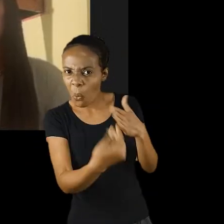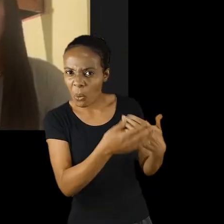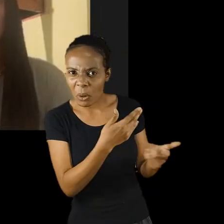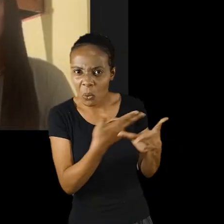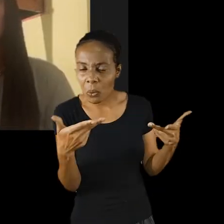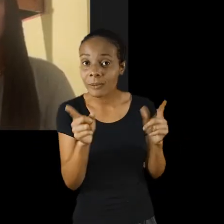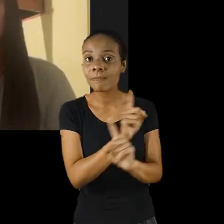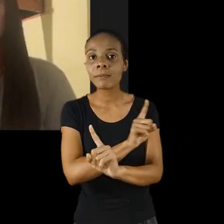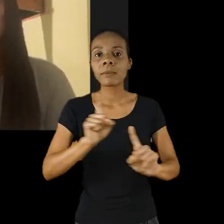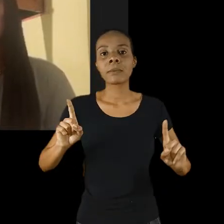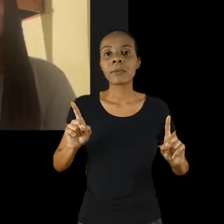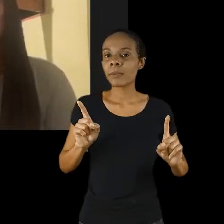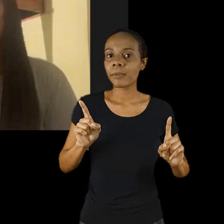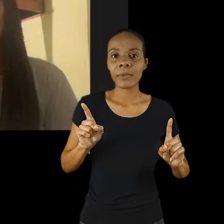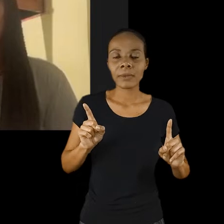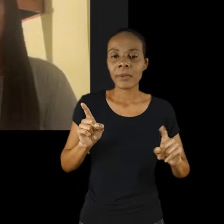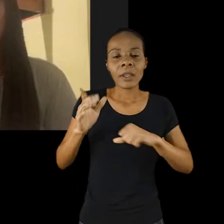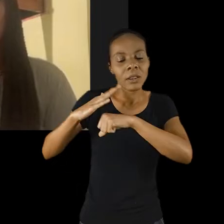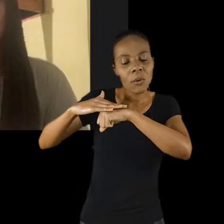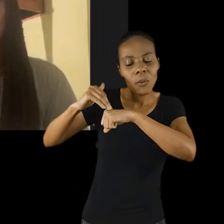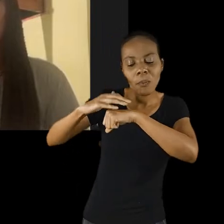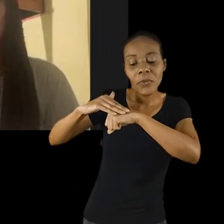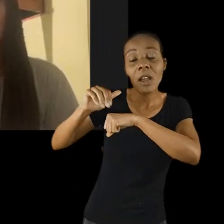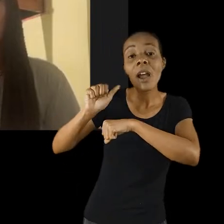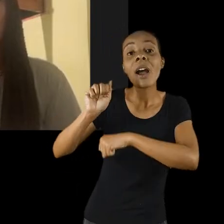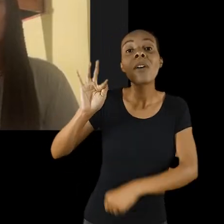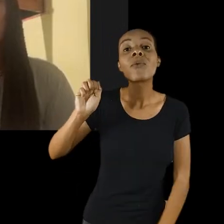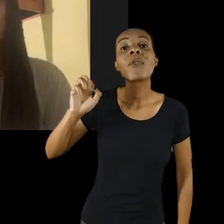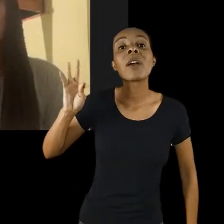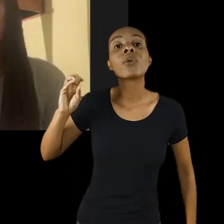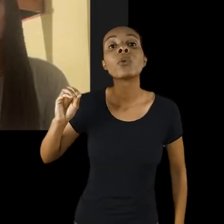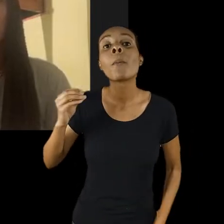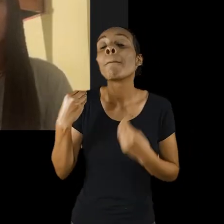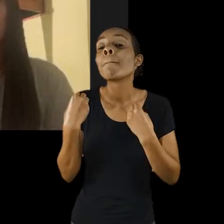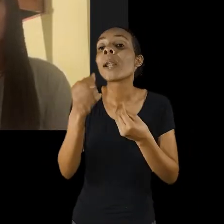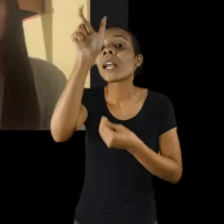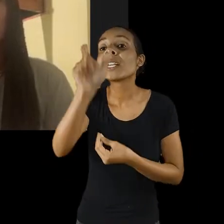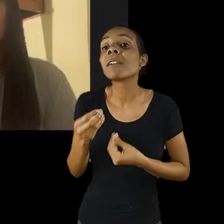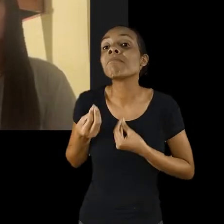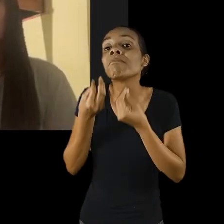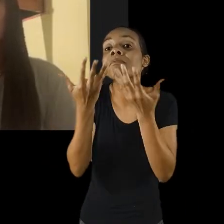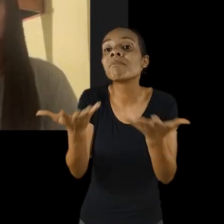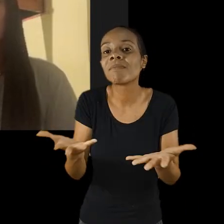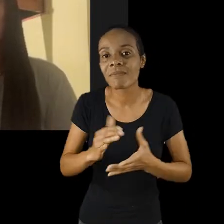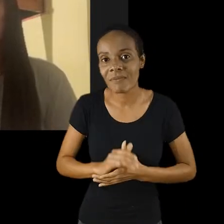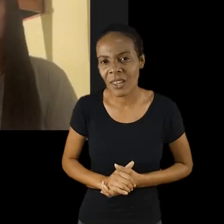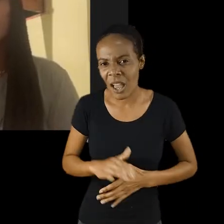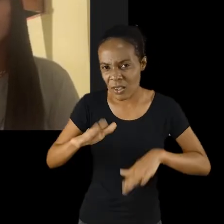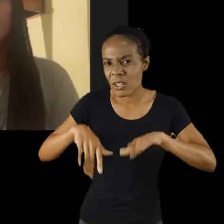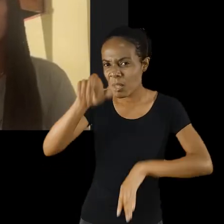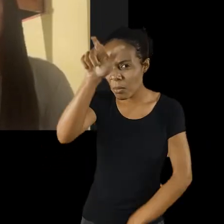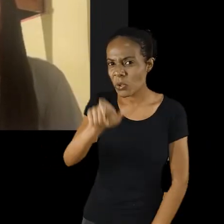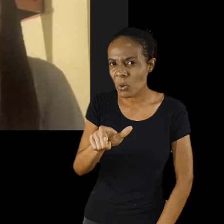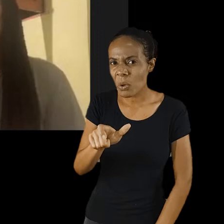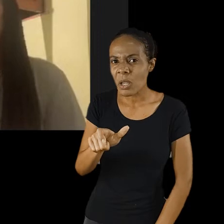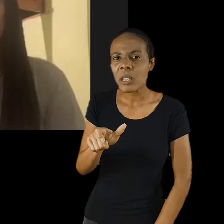aí assim, afeto e afeto para quem, né? Tem umas pessoas que chegam na gente, assim, justamente com esse discurso, né, Bicharte?